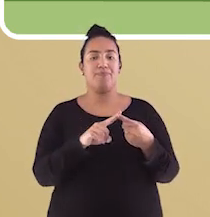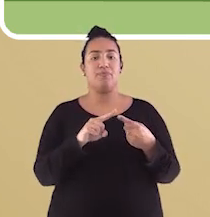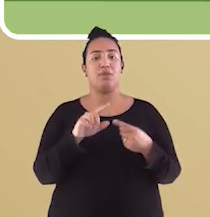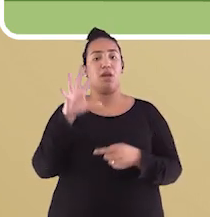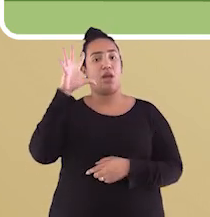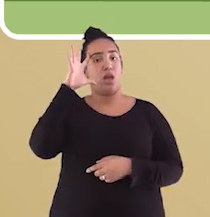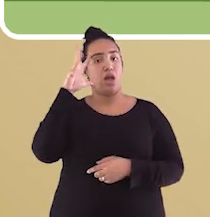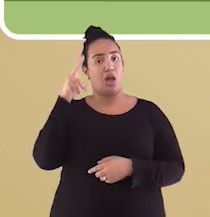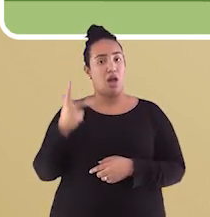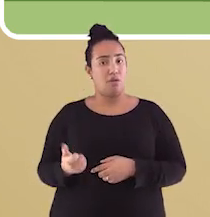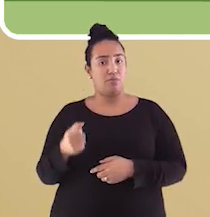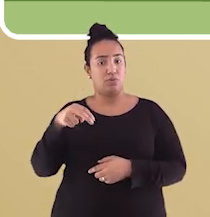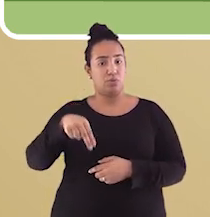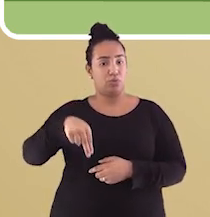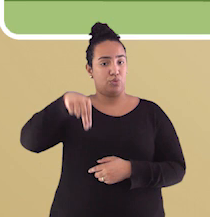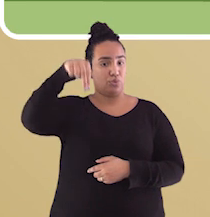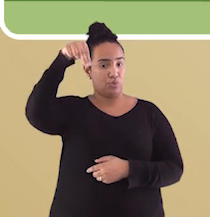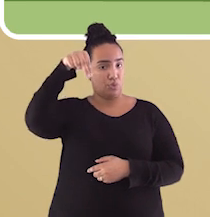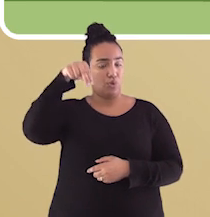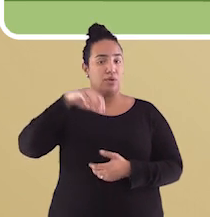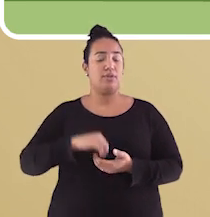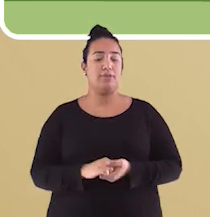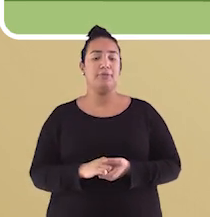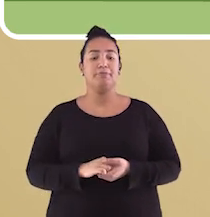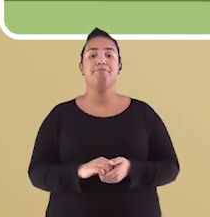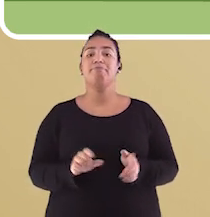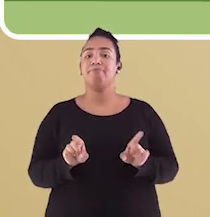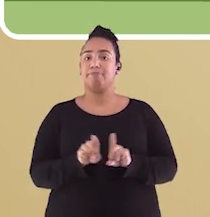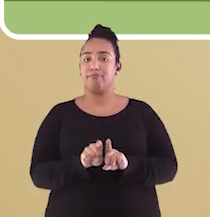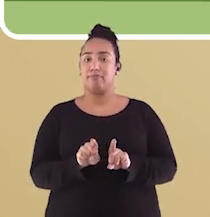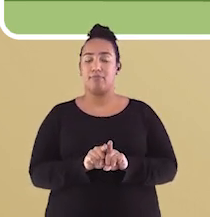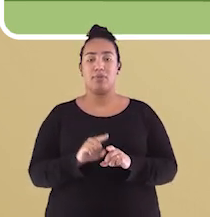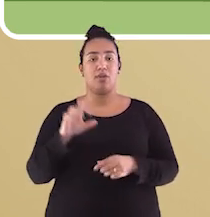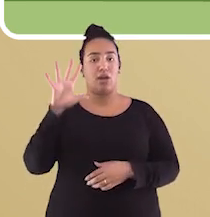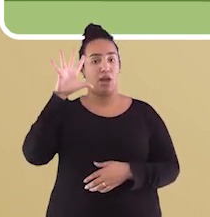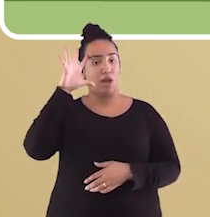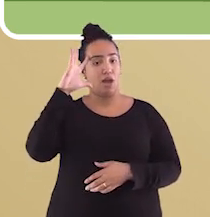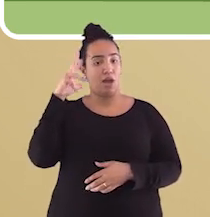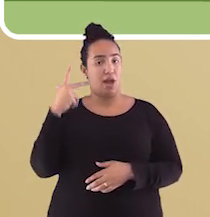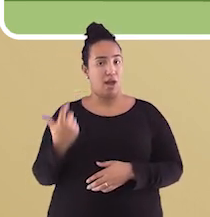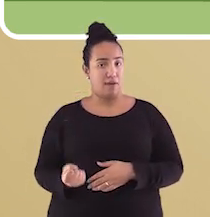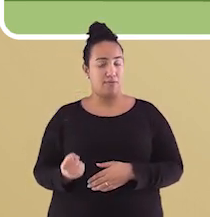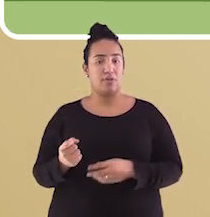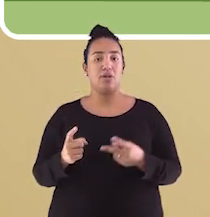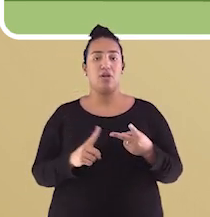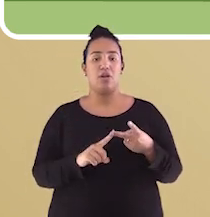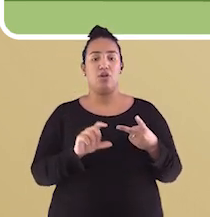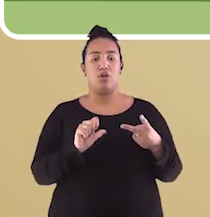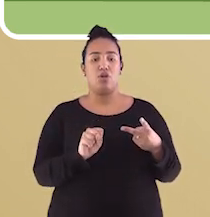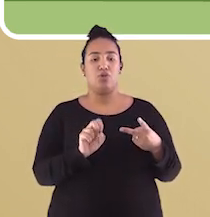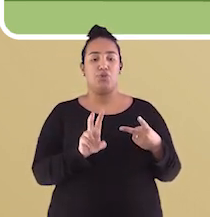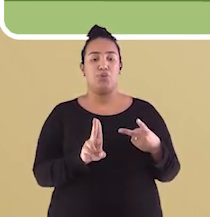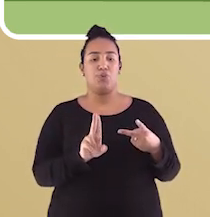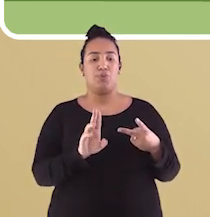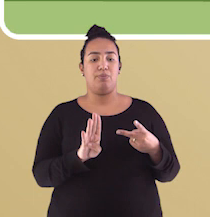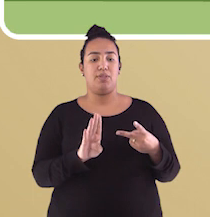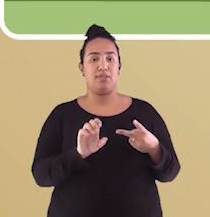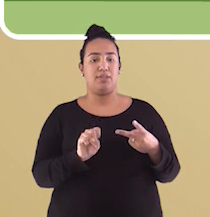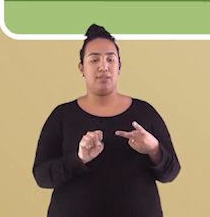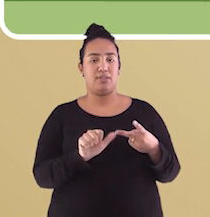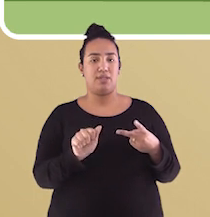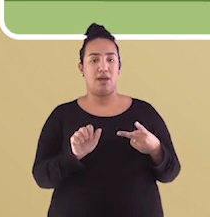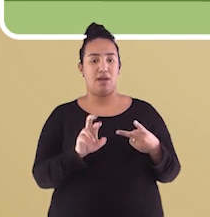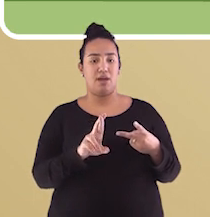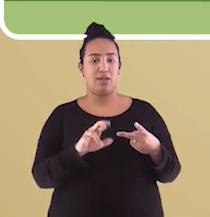do Norte, também conhecida como África Mediterrânea, e a África Subsaariana. As barreiras que